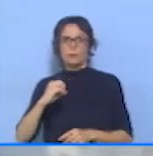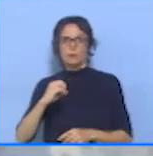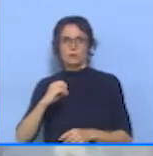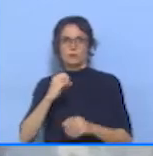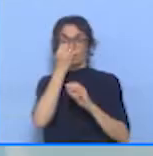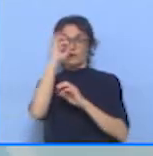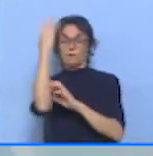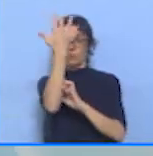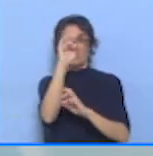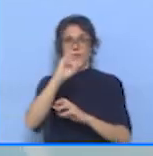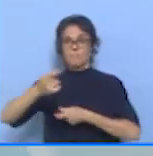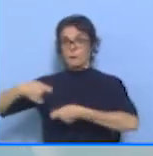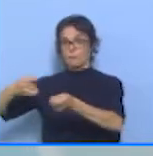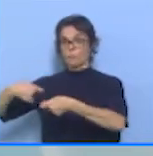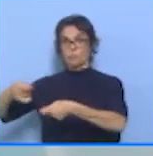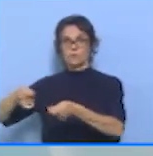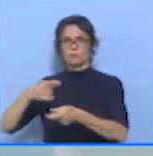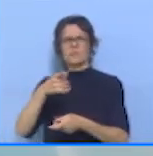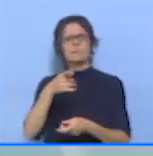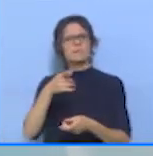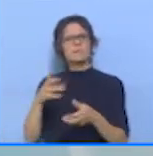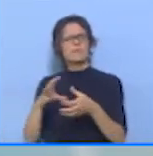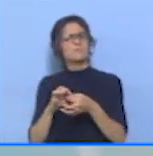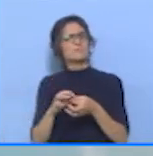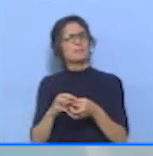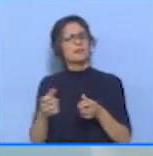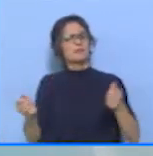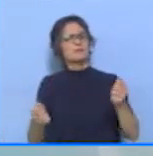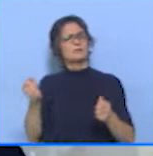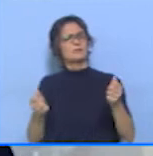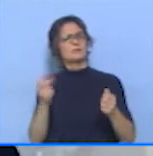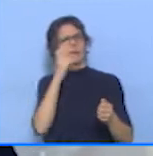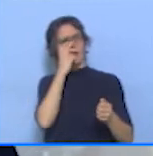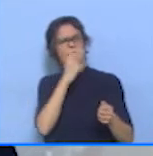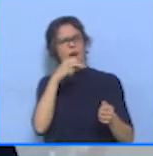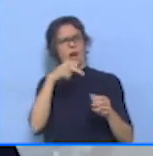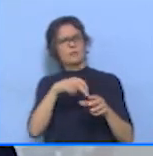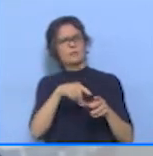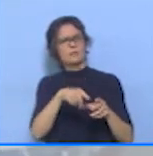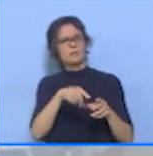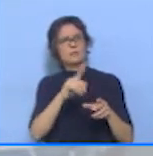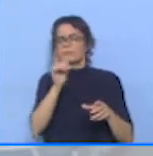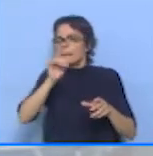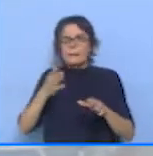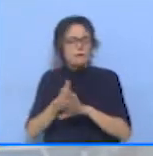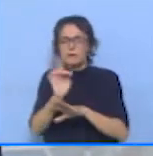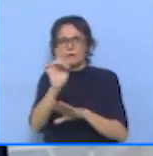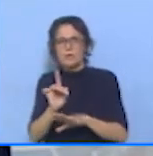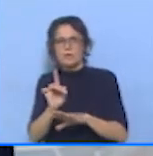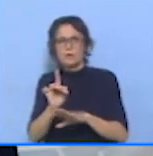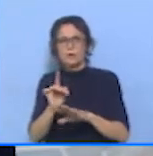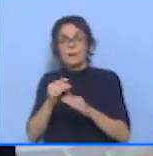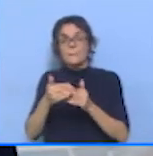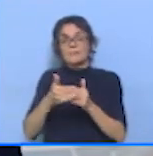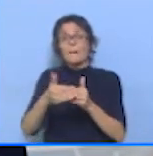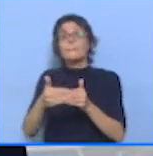exemplo, deixar de andar com carros a gasóleo ou a gasolina imediatamente. Isso não direi imediatamente, mas a muito